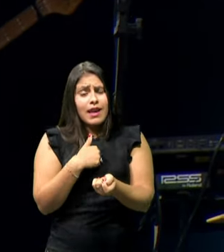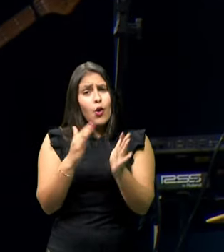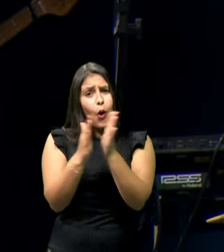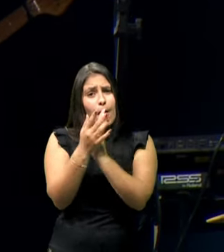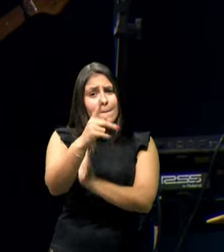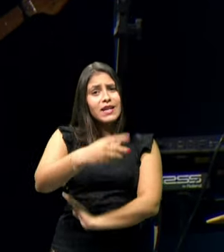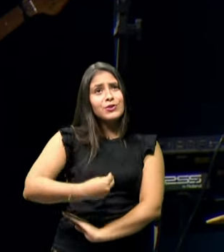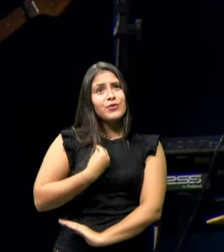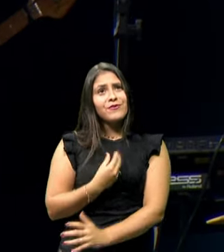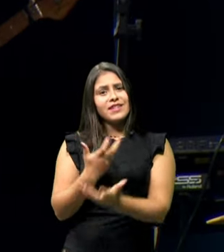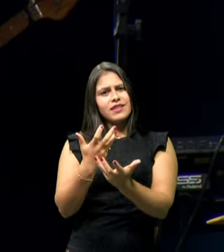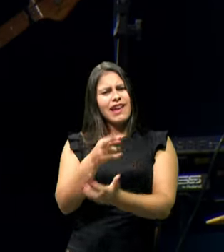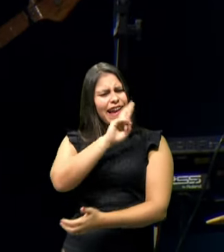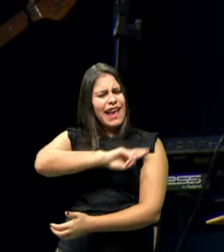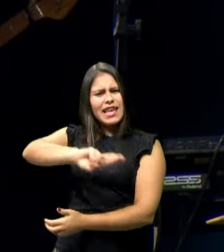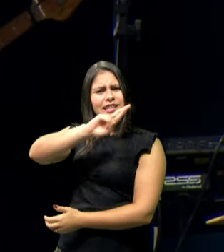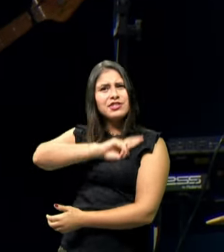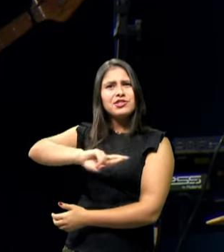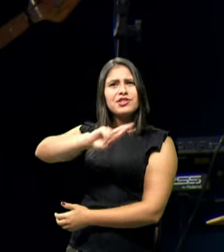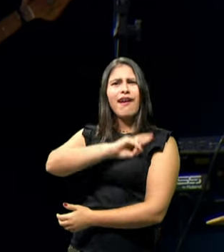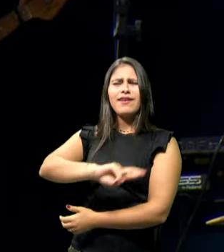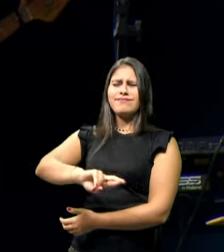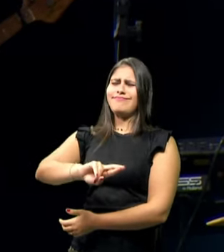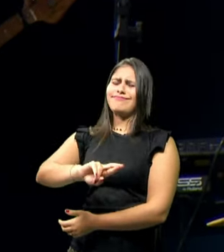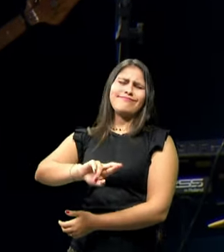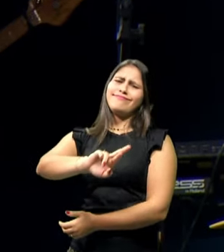Você não está precisando de mais uma religião, não, filho.